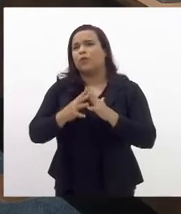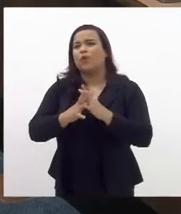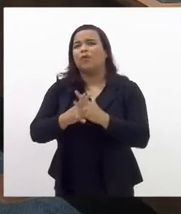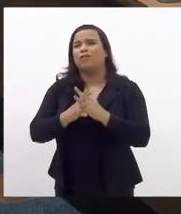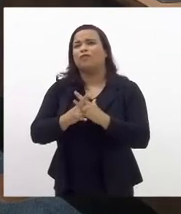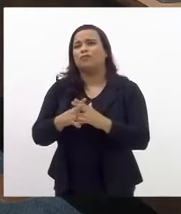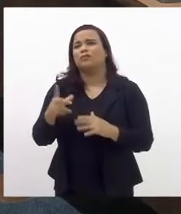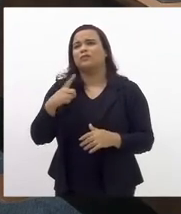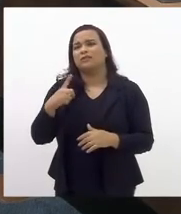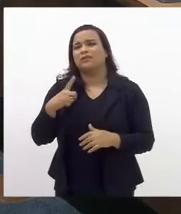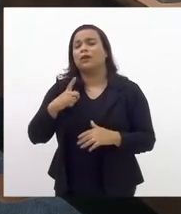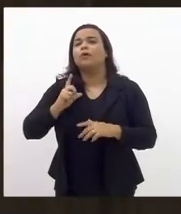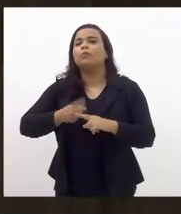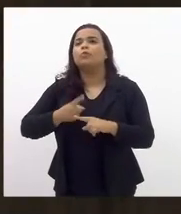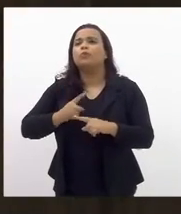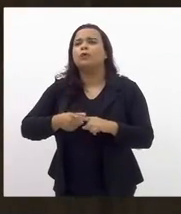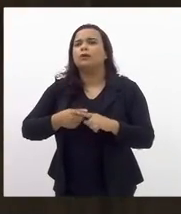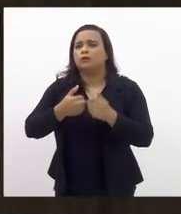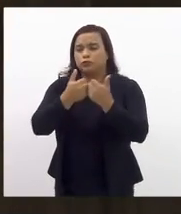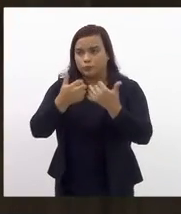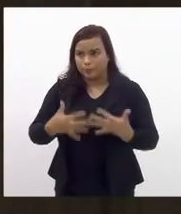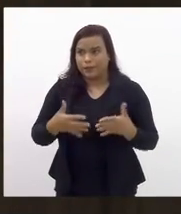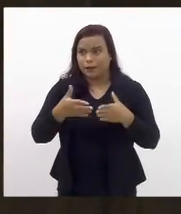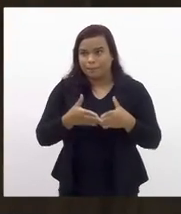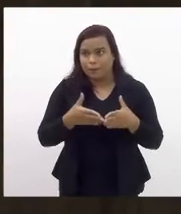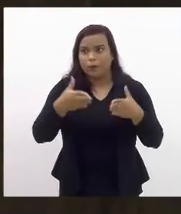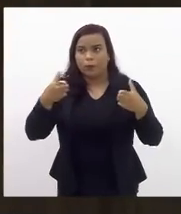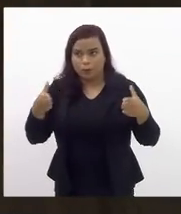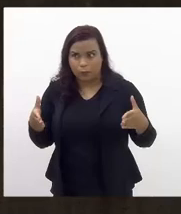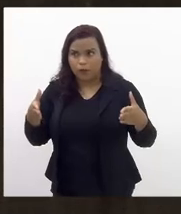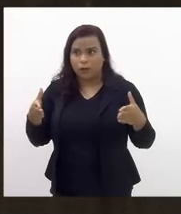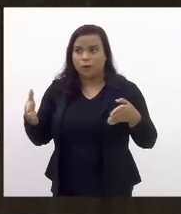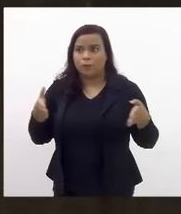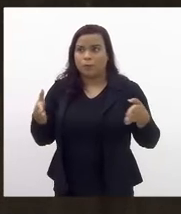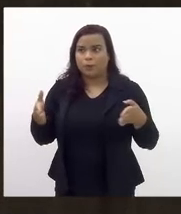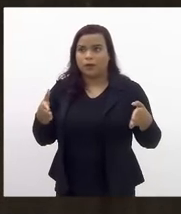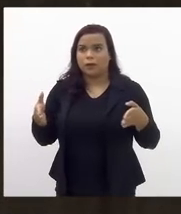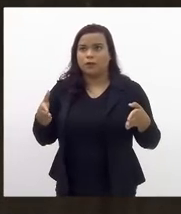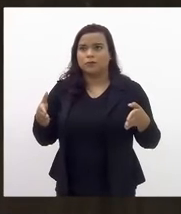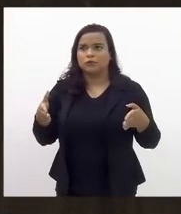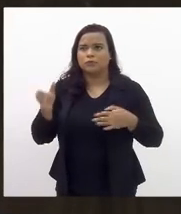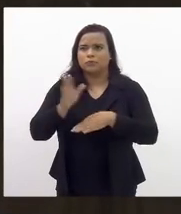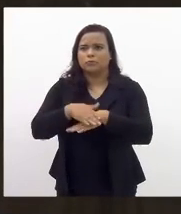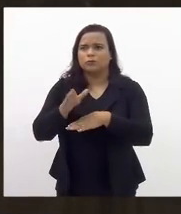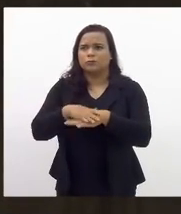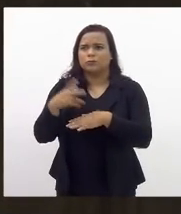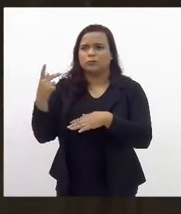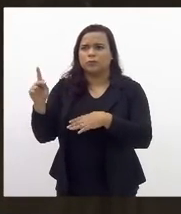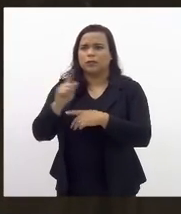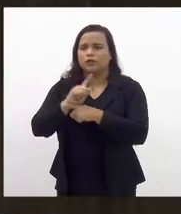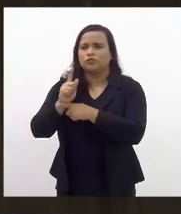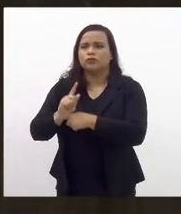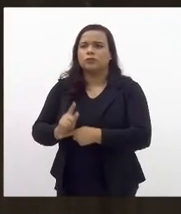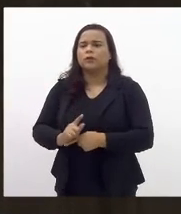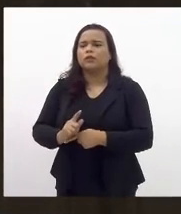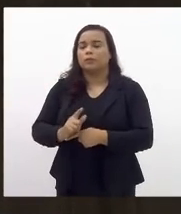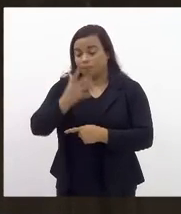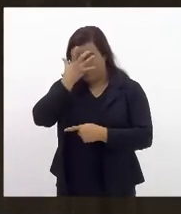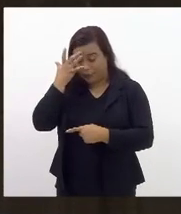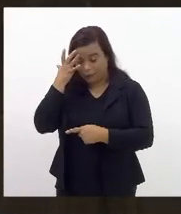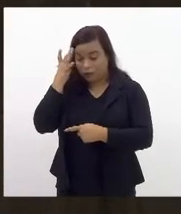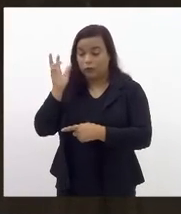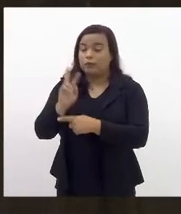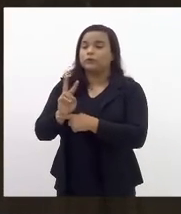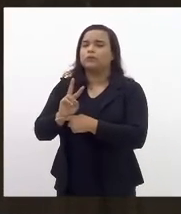porque determina a prorrogação do prazo dos processos de emissaria instaurados pelo agente de segurança pública em